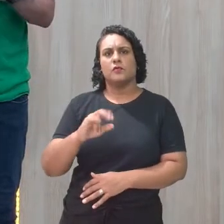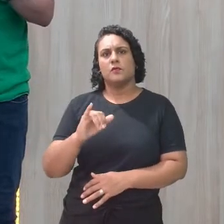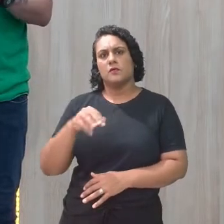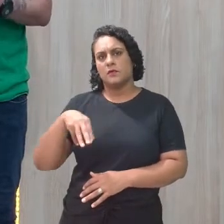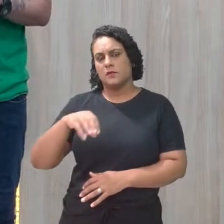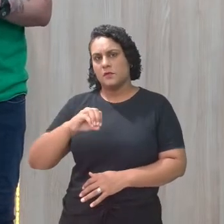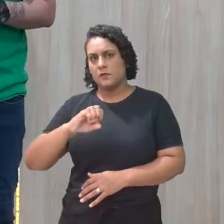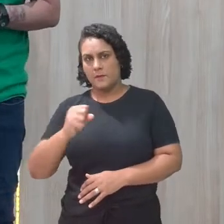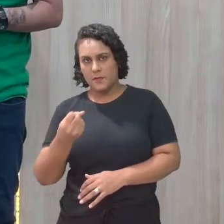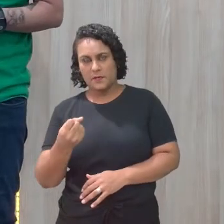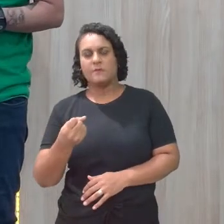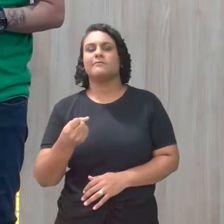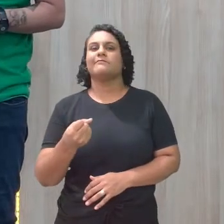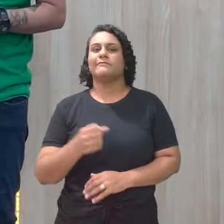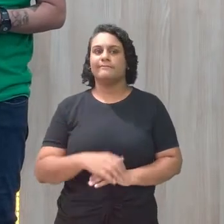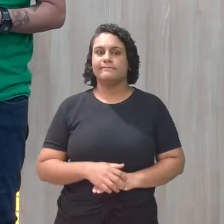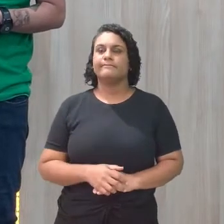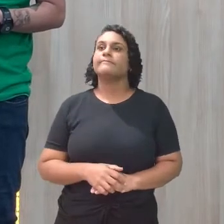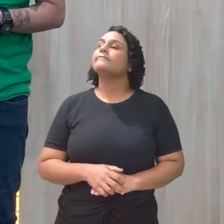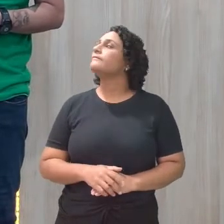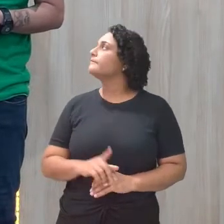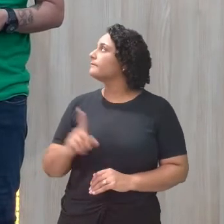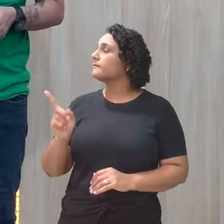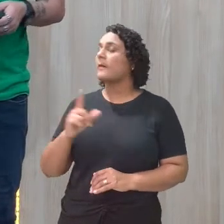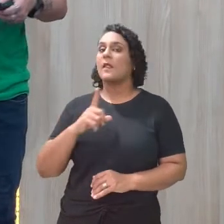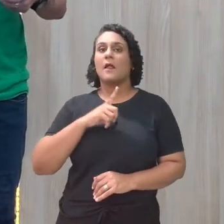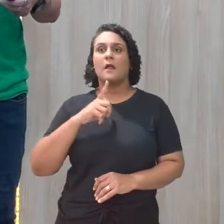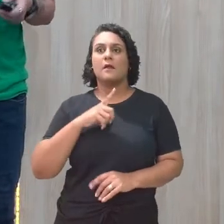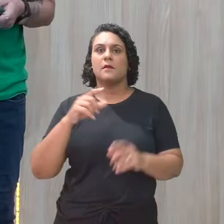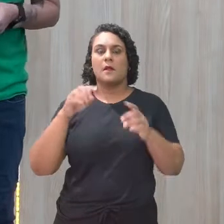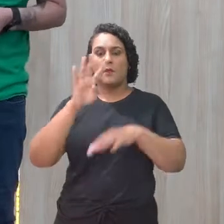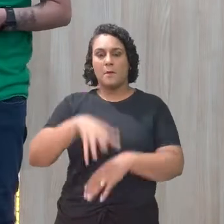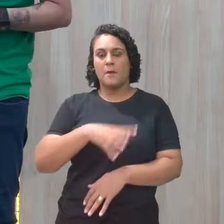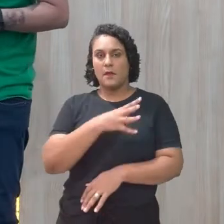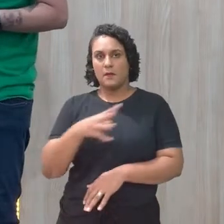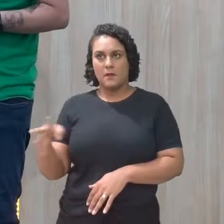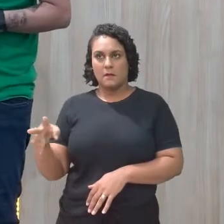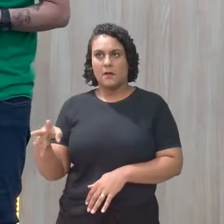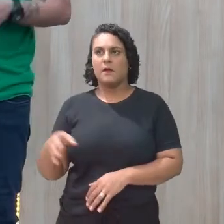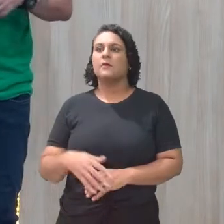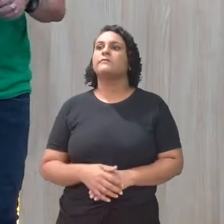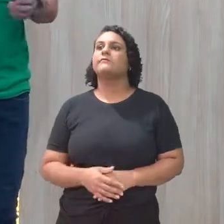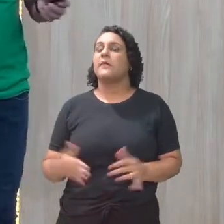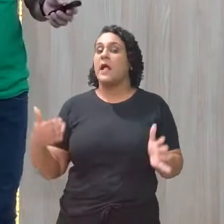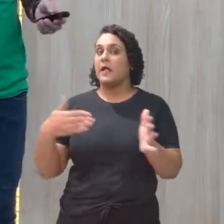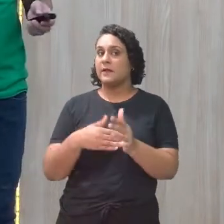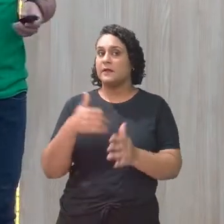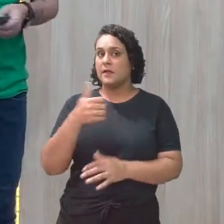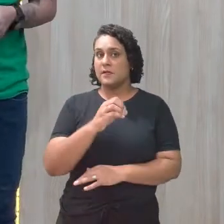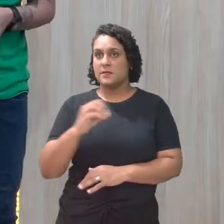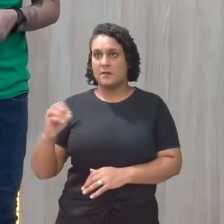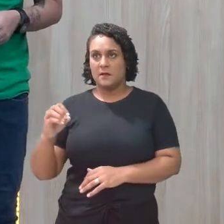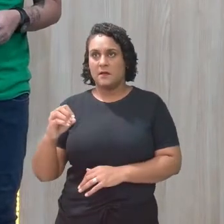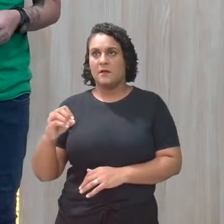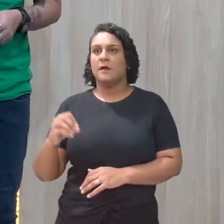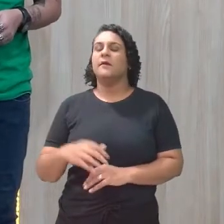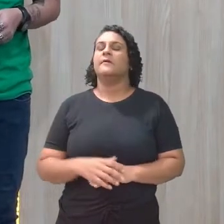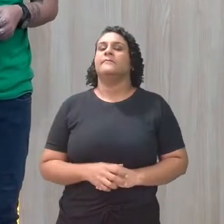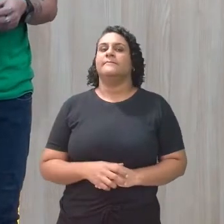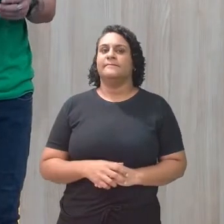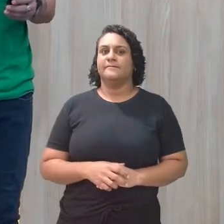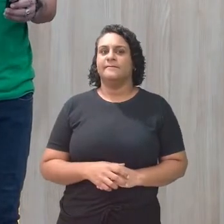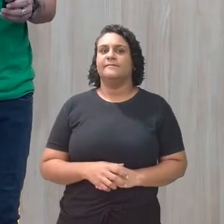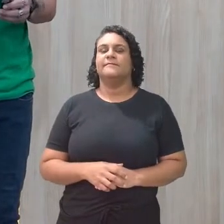e os números primos. Estou aqui com uma lista dos números primos até 100, ou seja, menores do que 100 no caso, e a